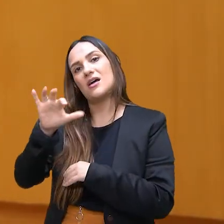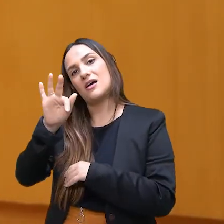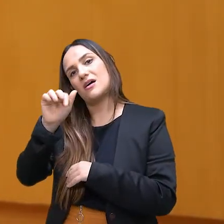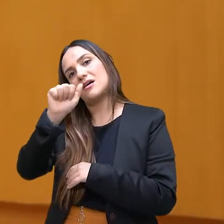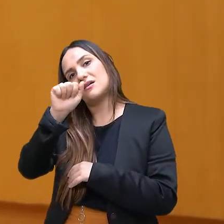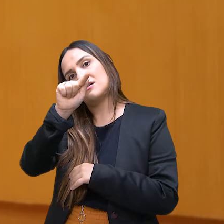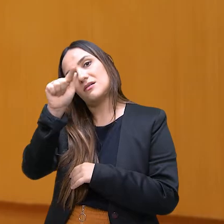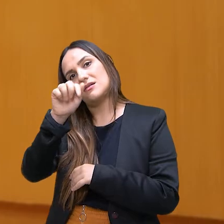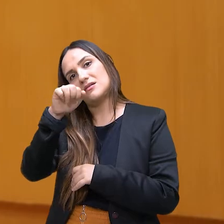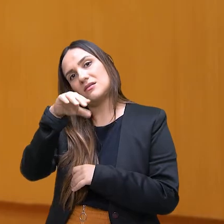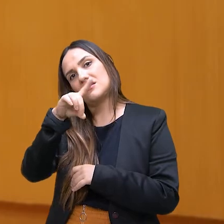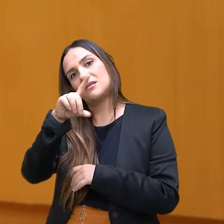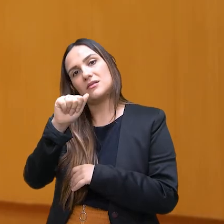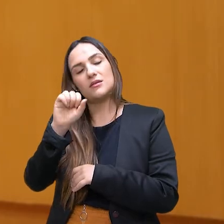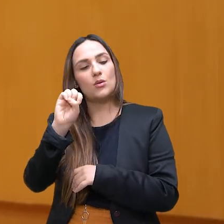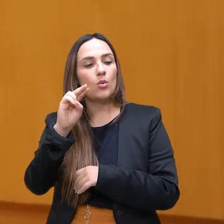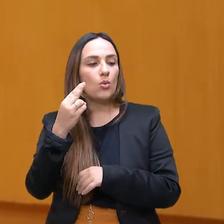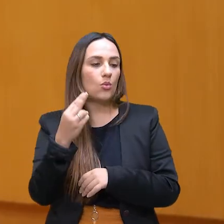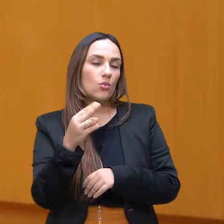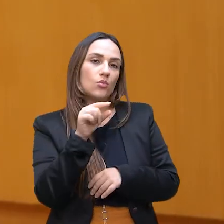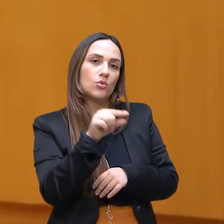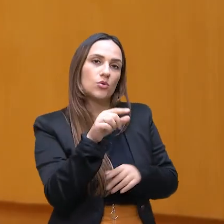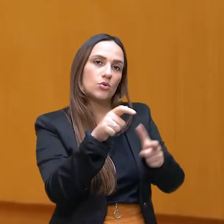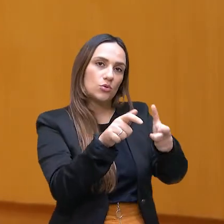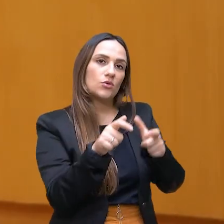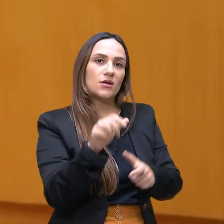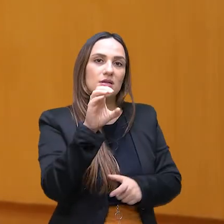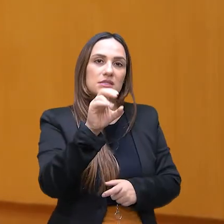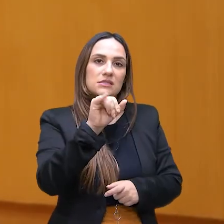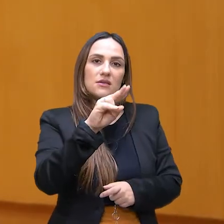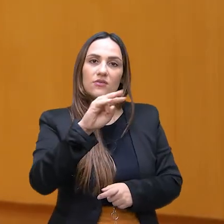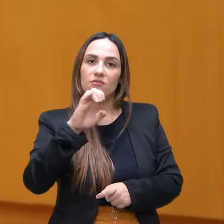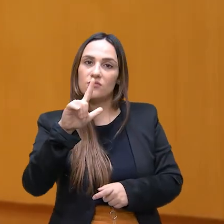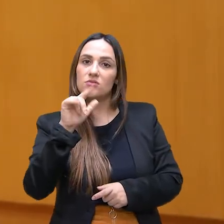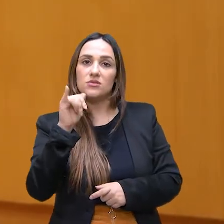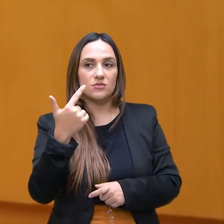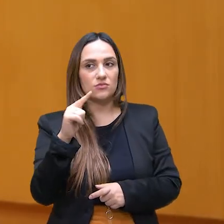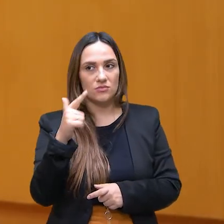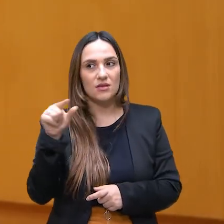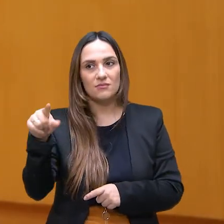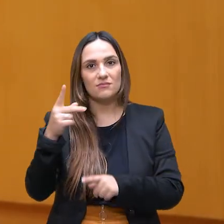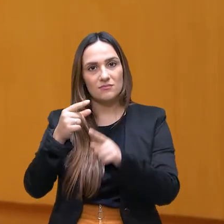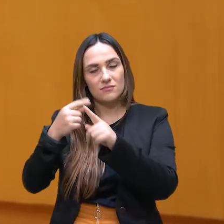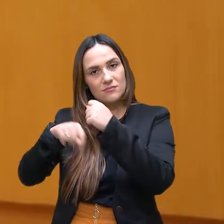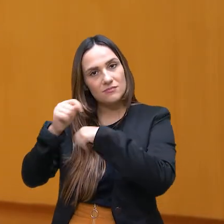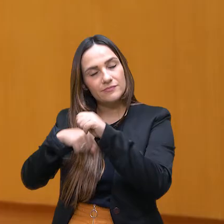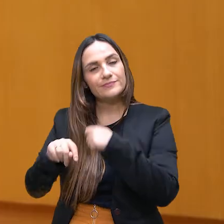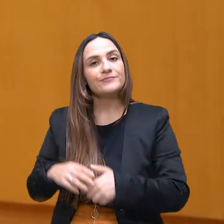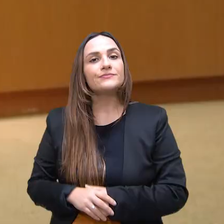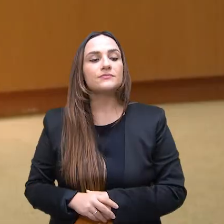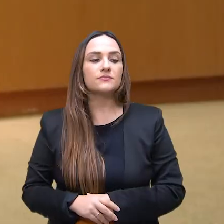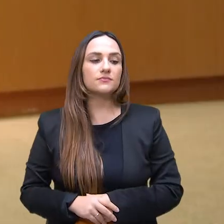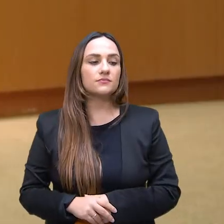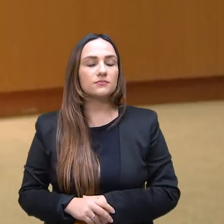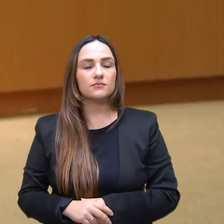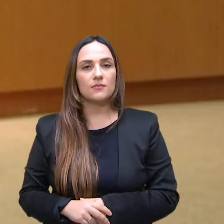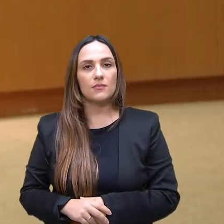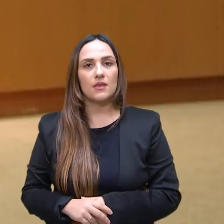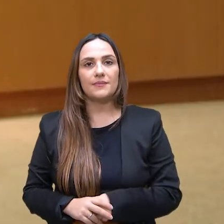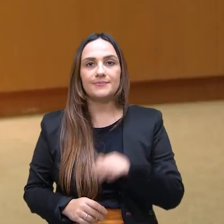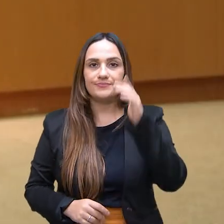Campo Grande, ou nas varas cíveis residuais, onde não há vara de fazenda pública.